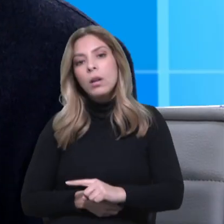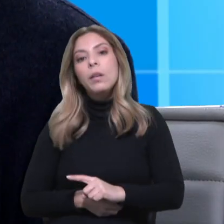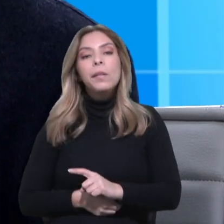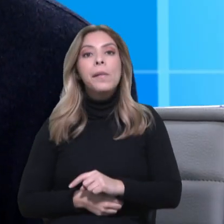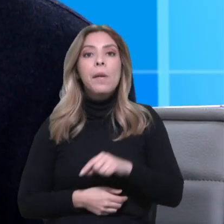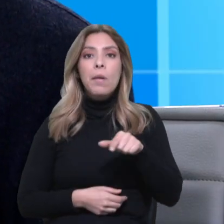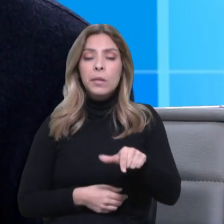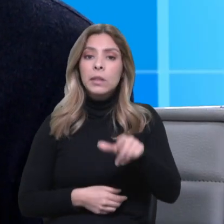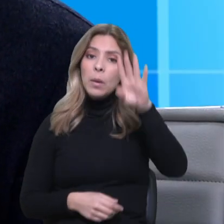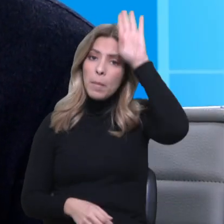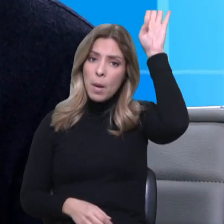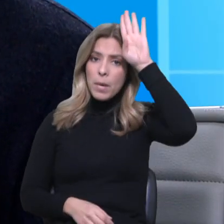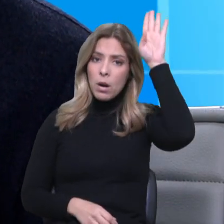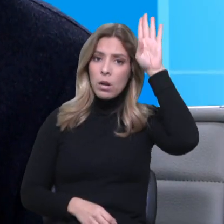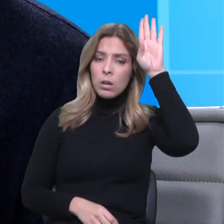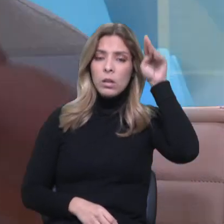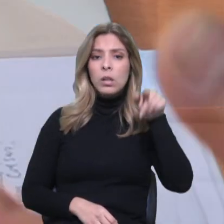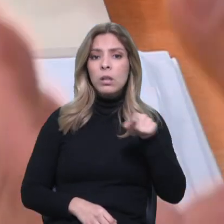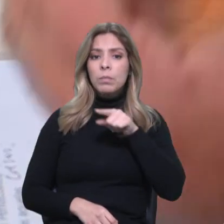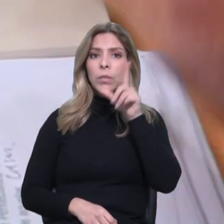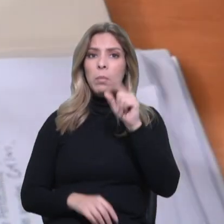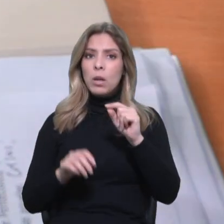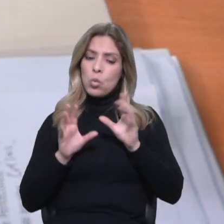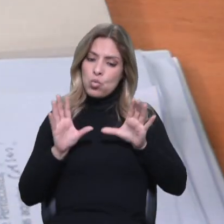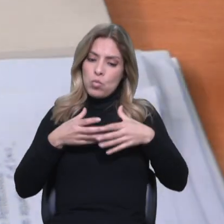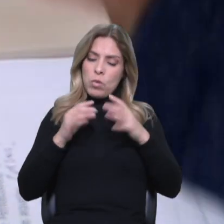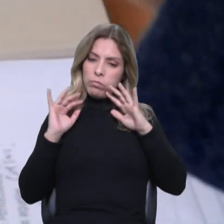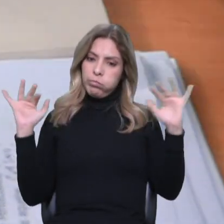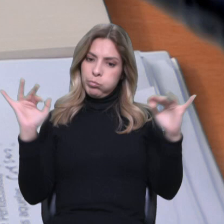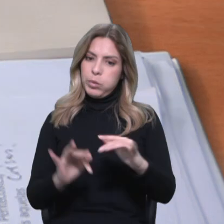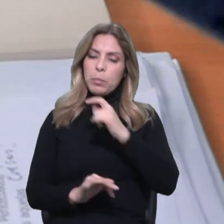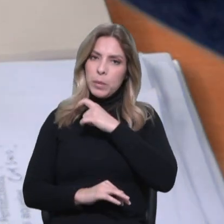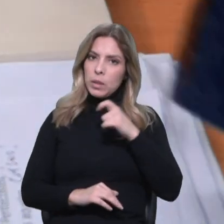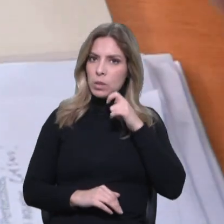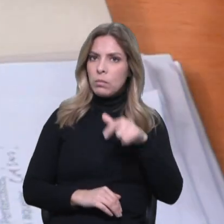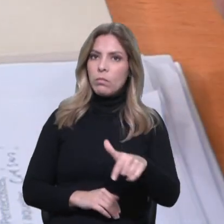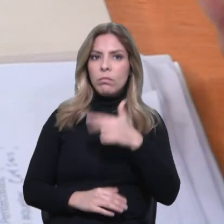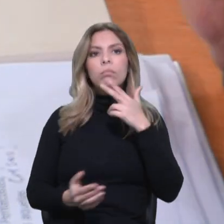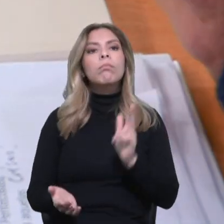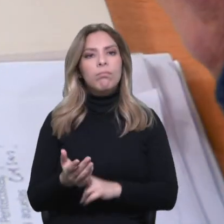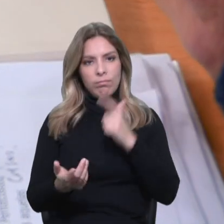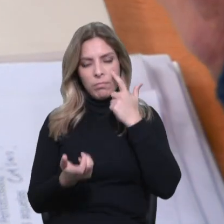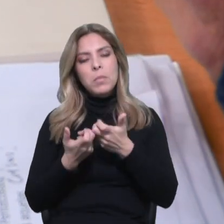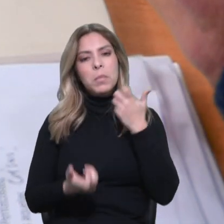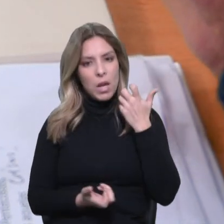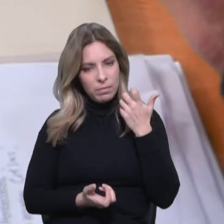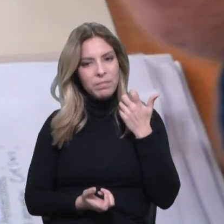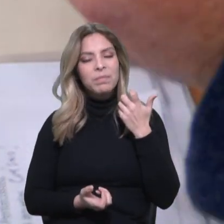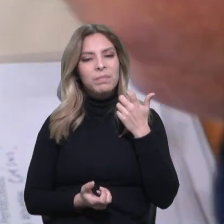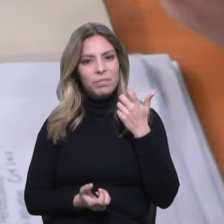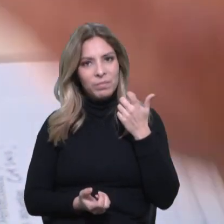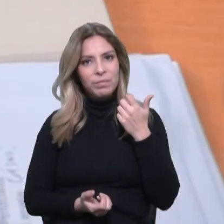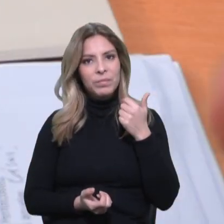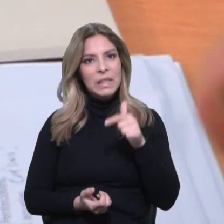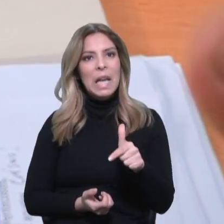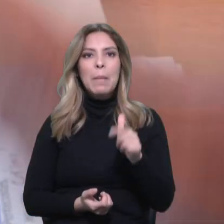de facto, o Papa agora e o Sínodo, não é, vêm pôr muito em comum, em relevo, esta questão do temos de viver